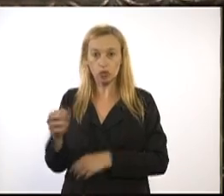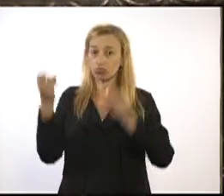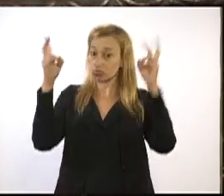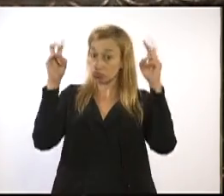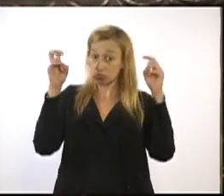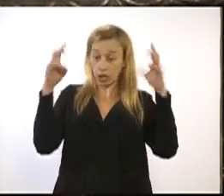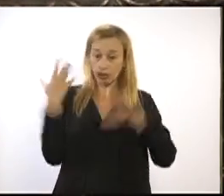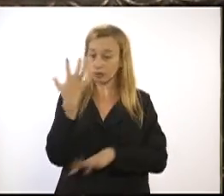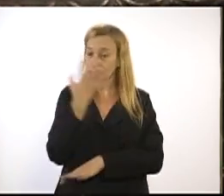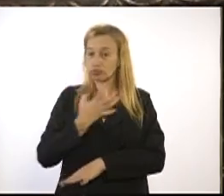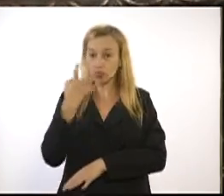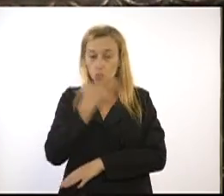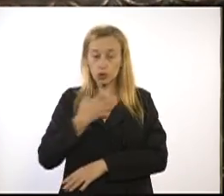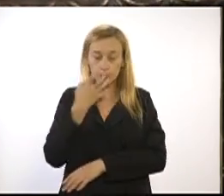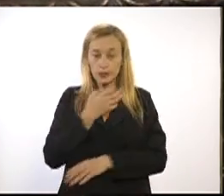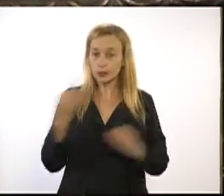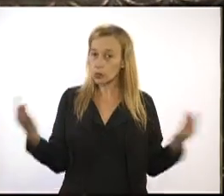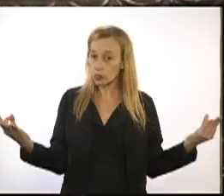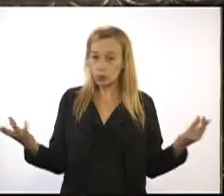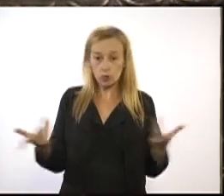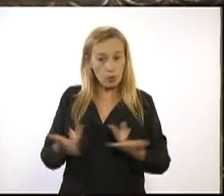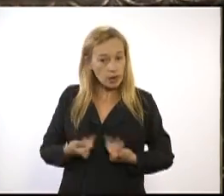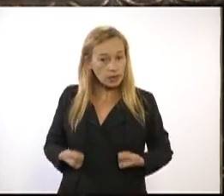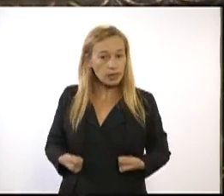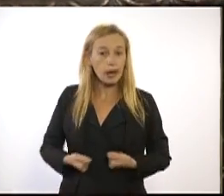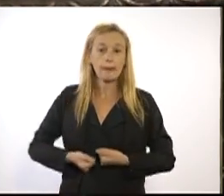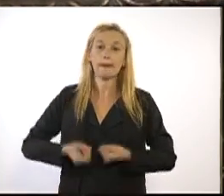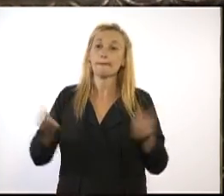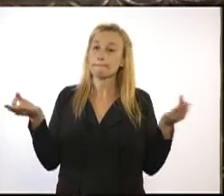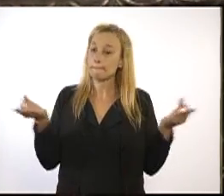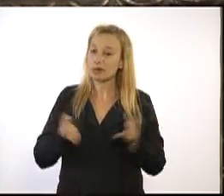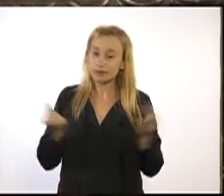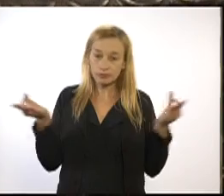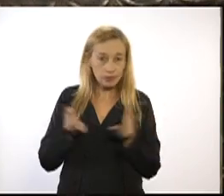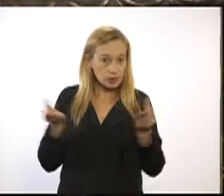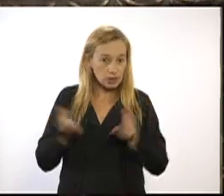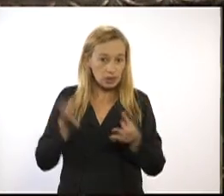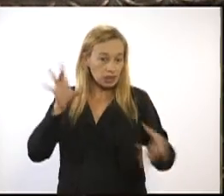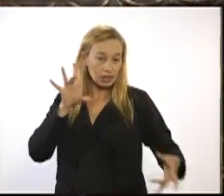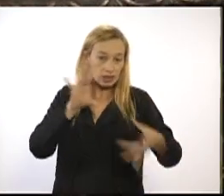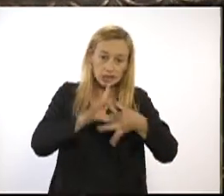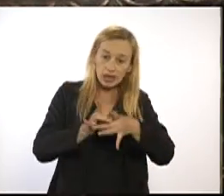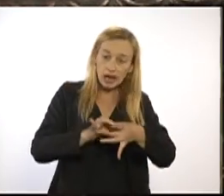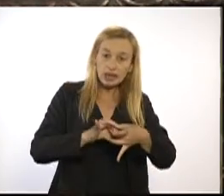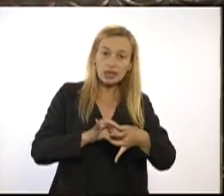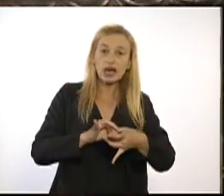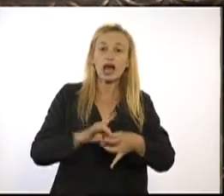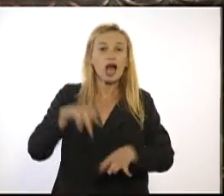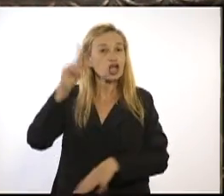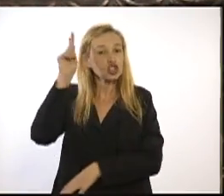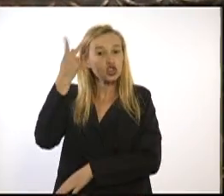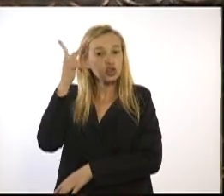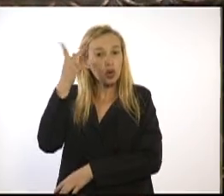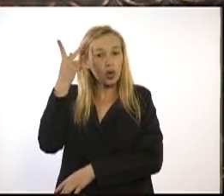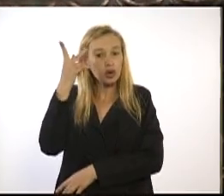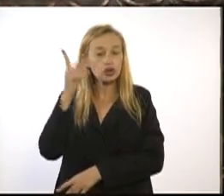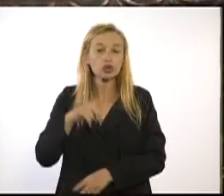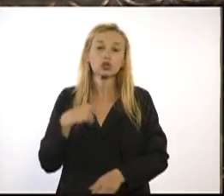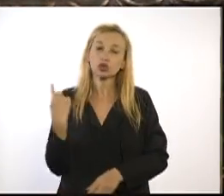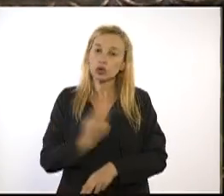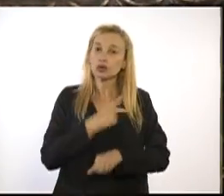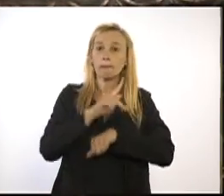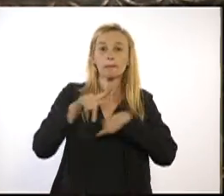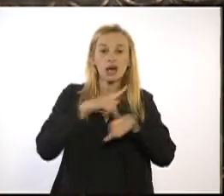da melhor qualidade, ligada à história de fato do nosso